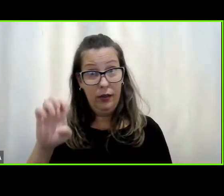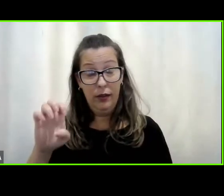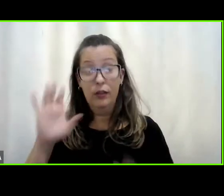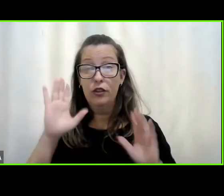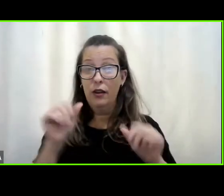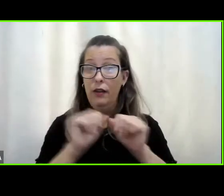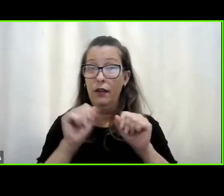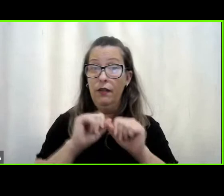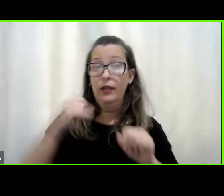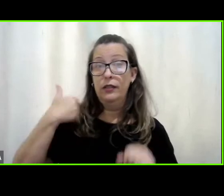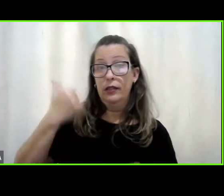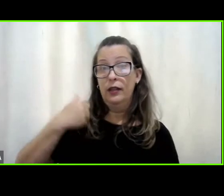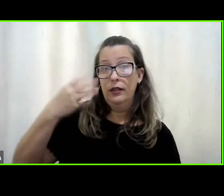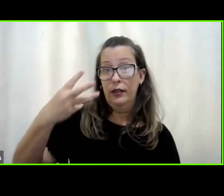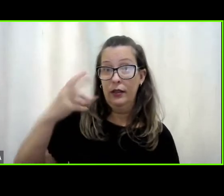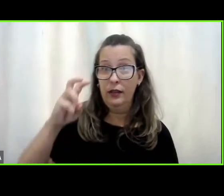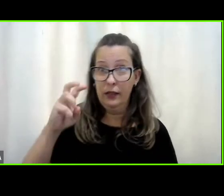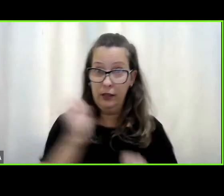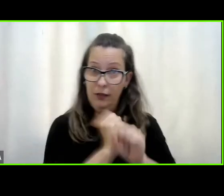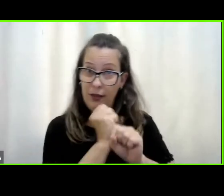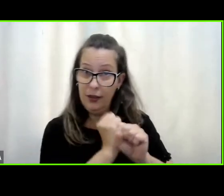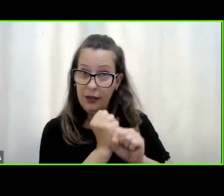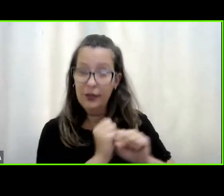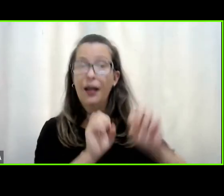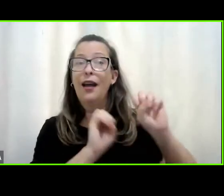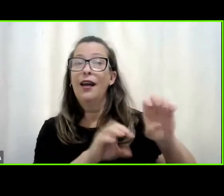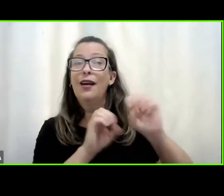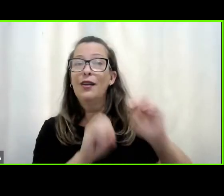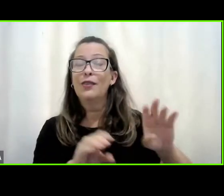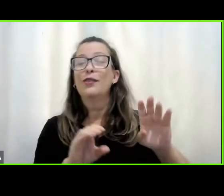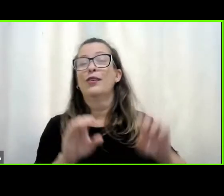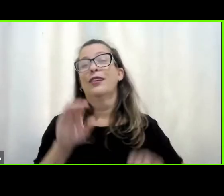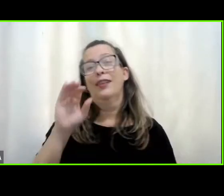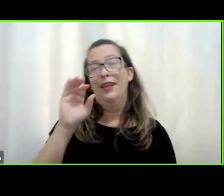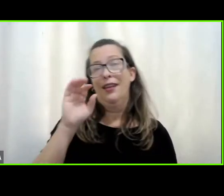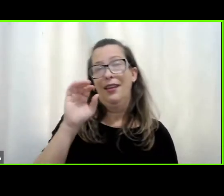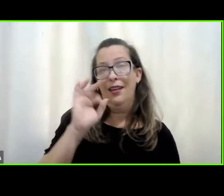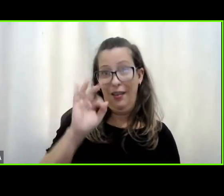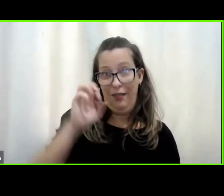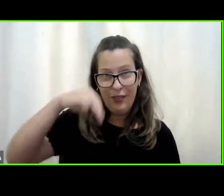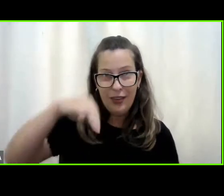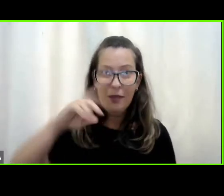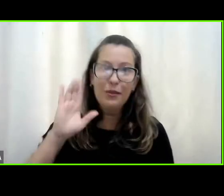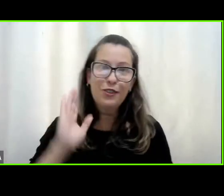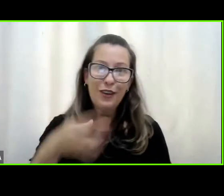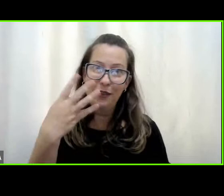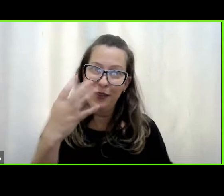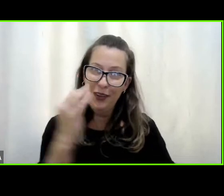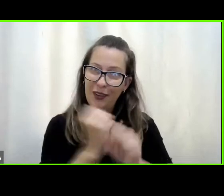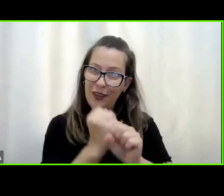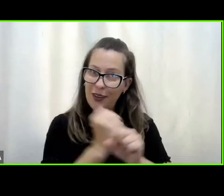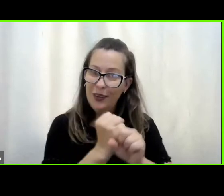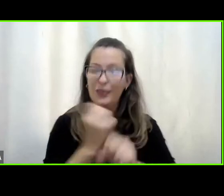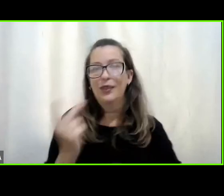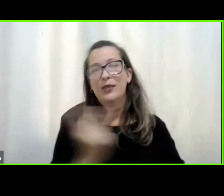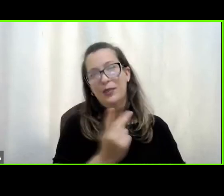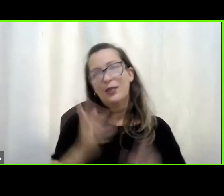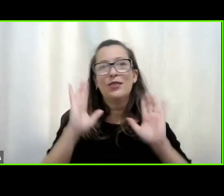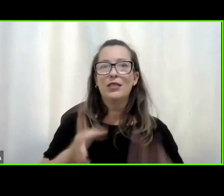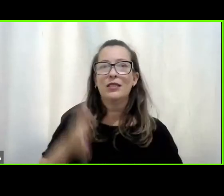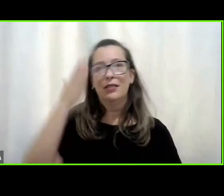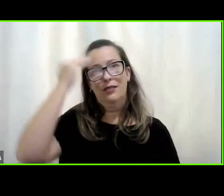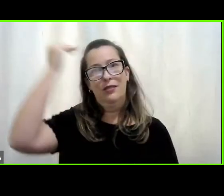A Educadora FM tem 43 anos, então são instituições muito conhecidas e reconhecidas pela população baiana. A rádio